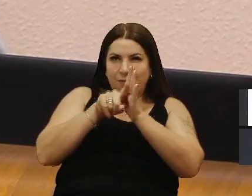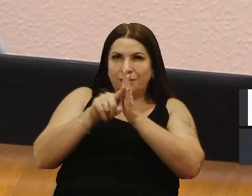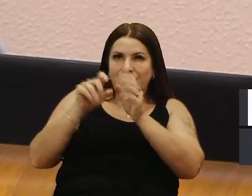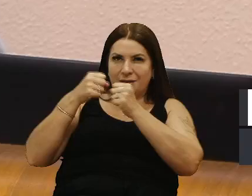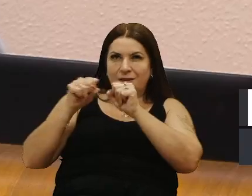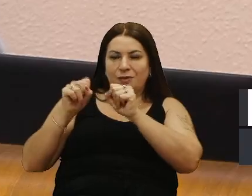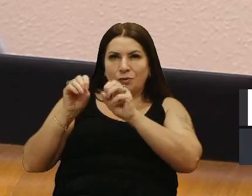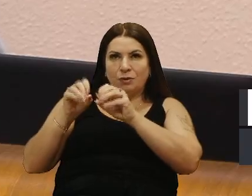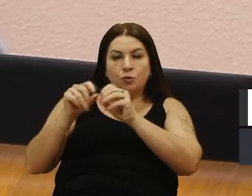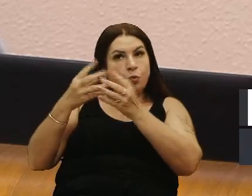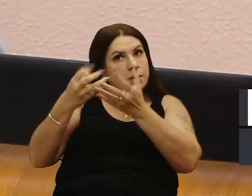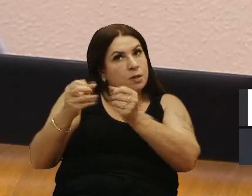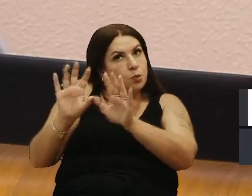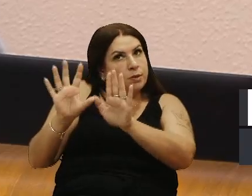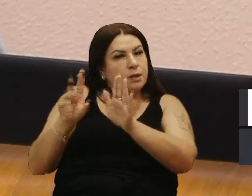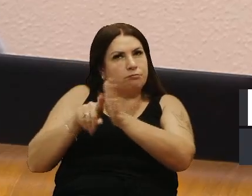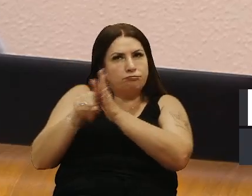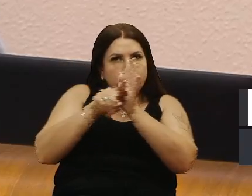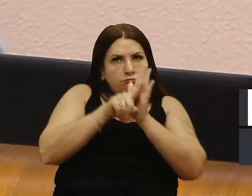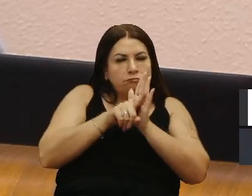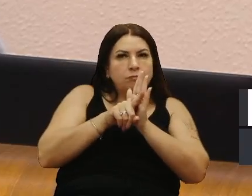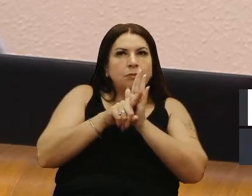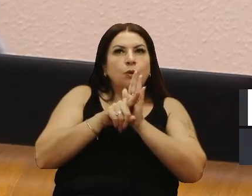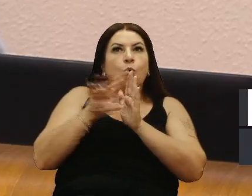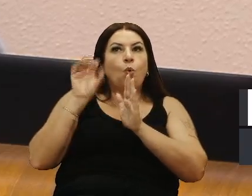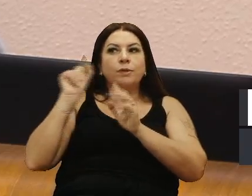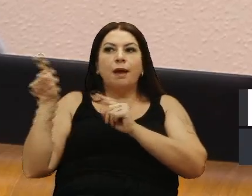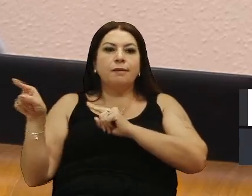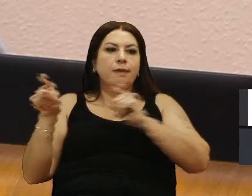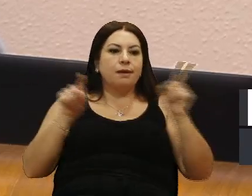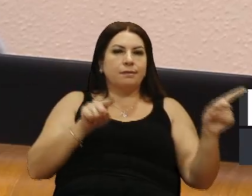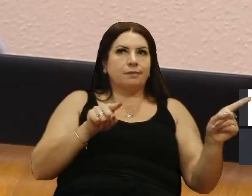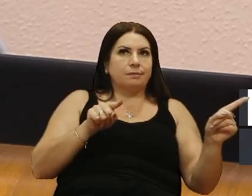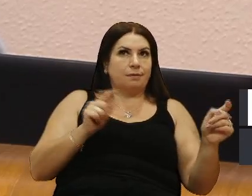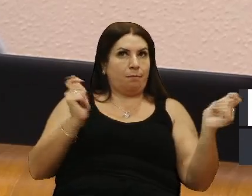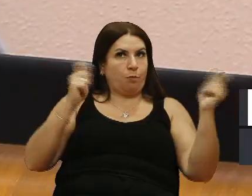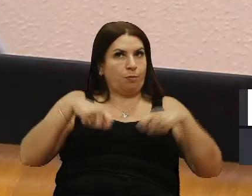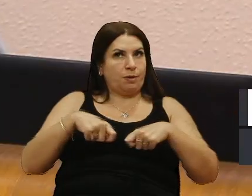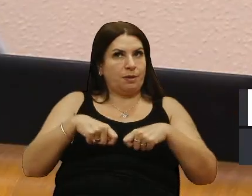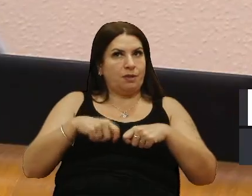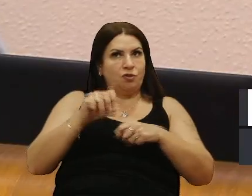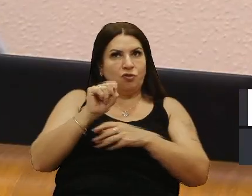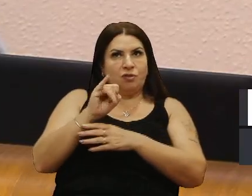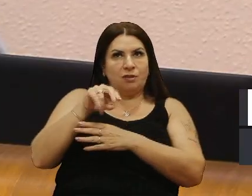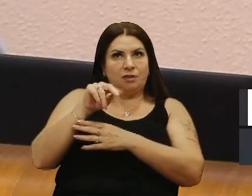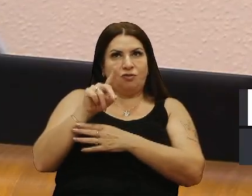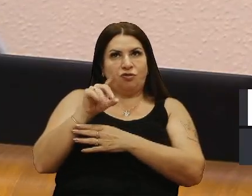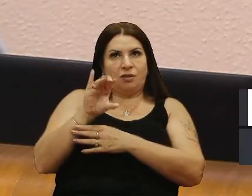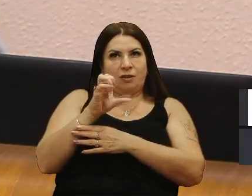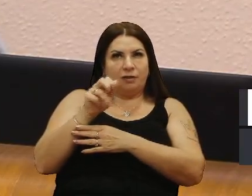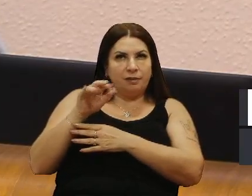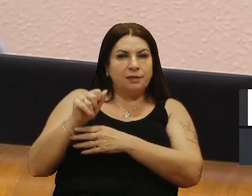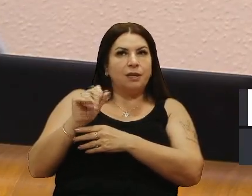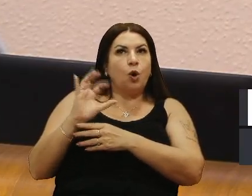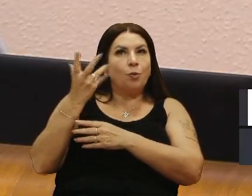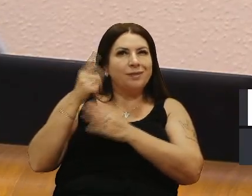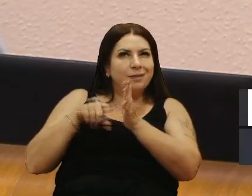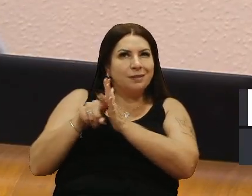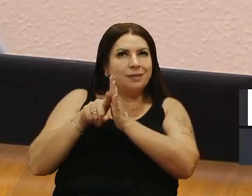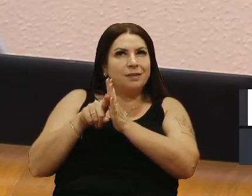senhor acate, se o senhor quiser. Ouça as duas partes, que a possibilidade de uma sindicância acontecer reduz